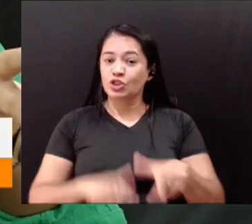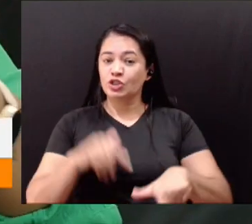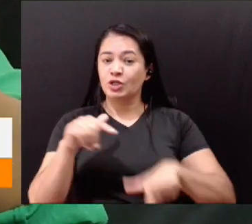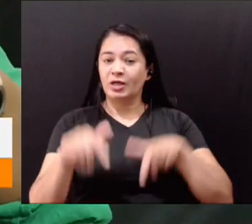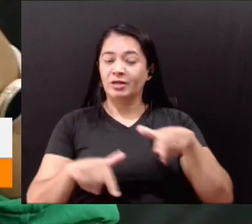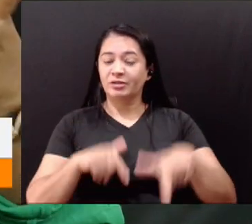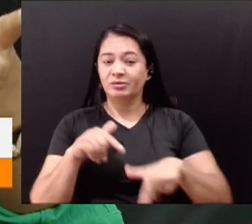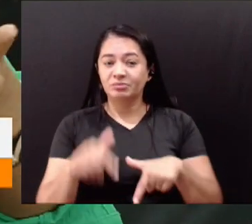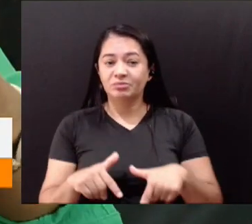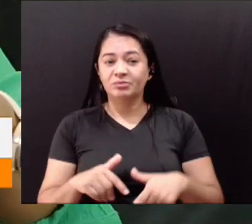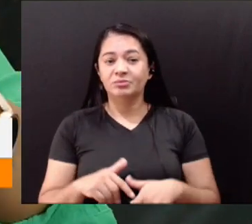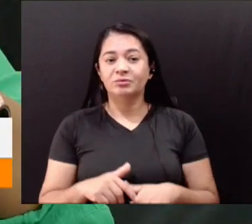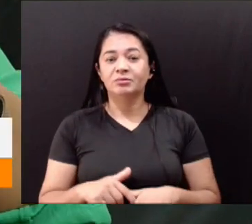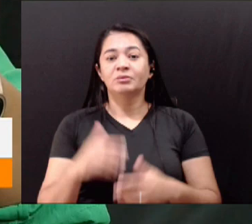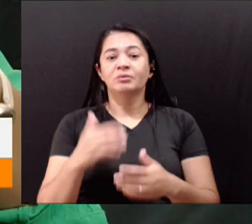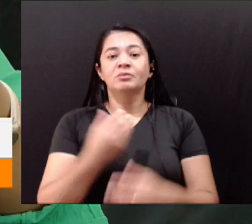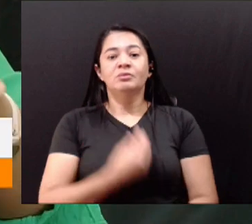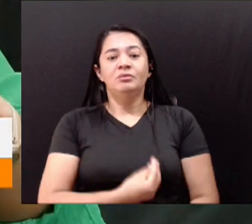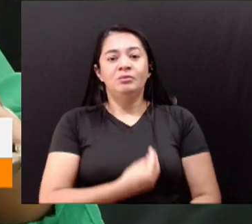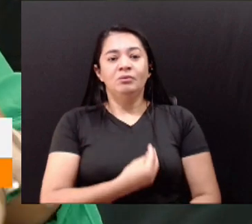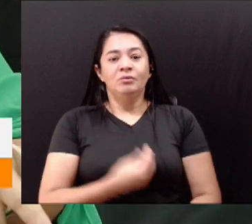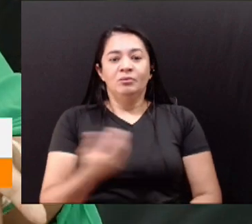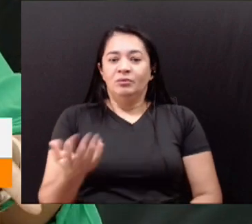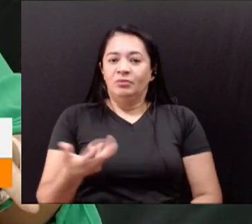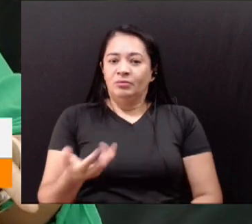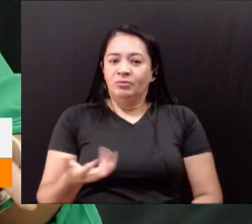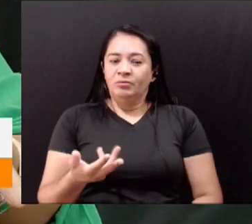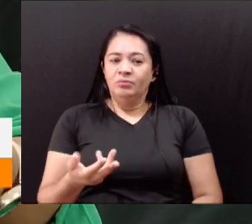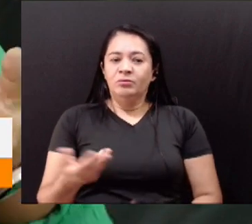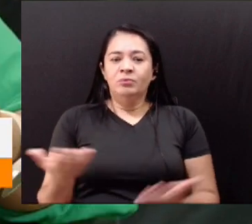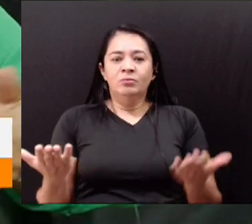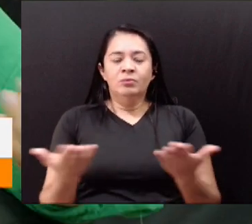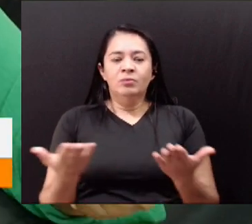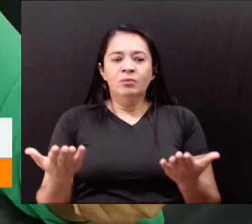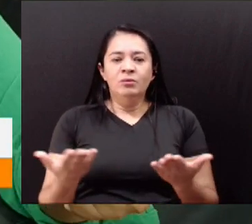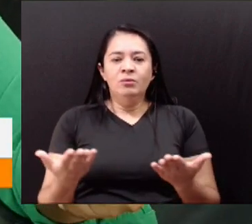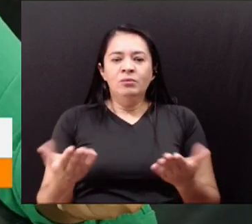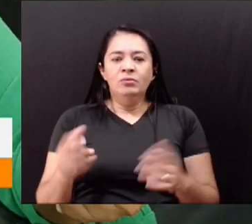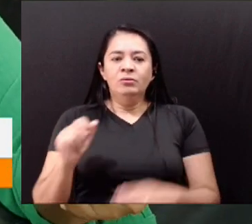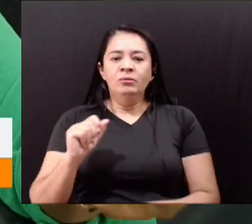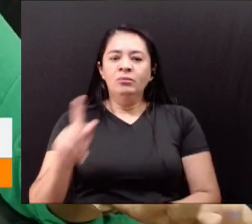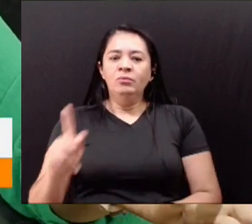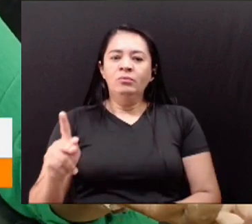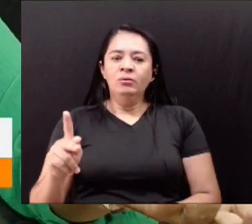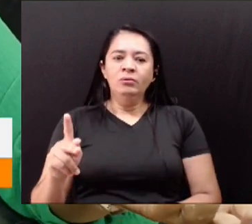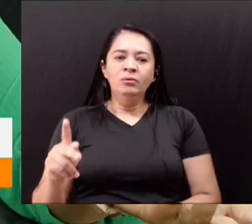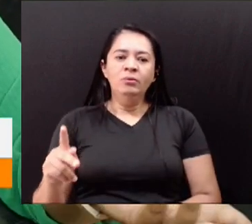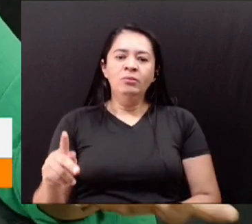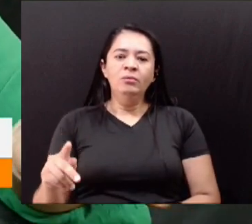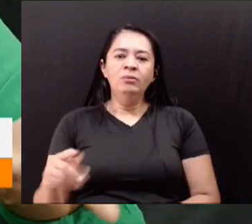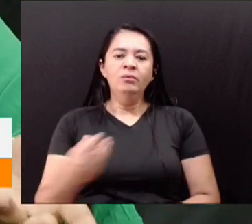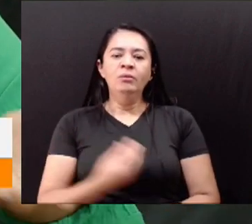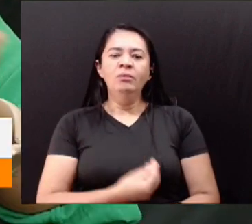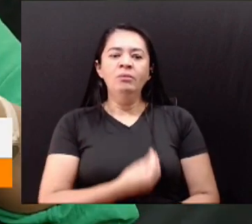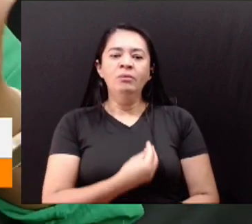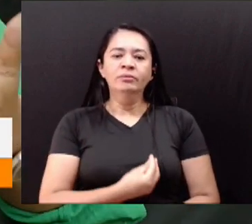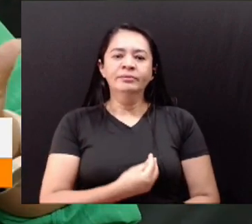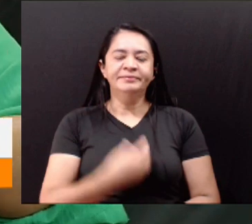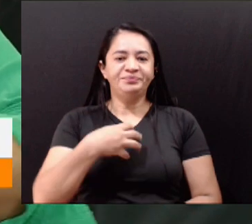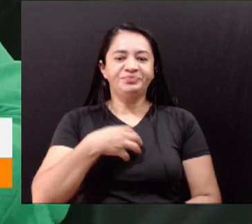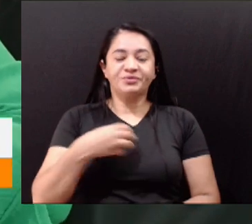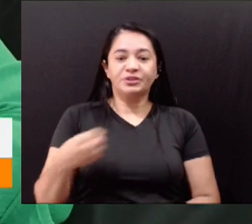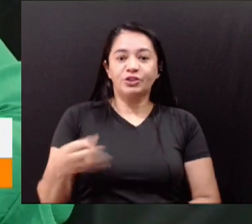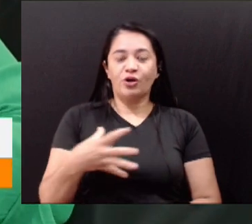uma vida extensa e que hoje se aposentaram e que estão vivendo de uma nova forma, mas